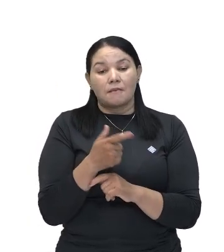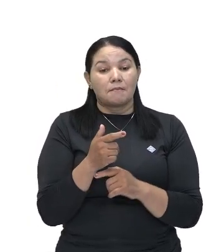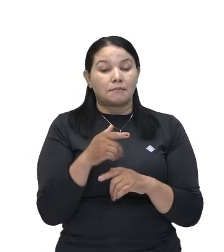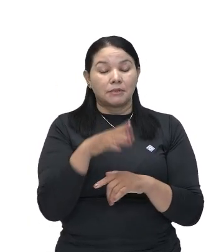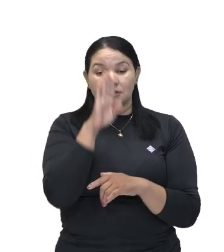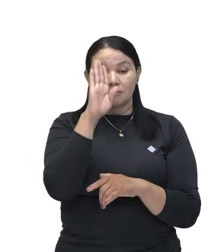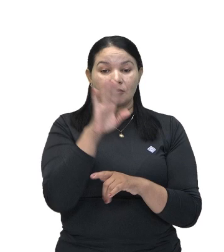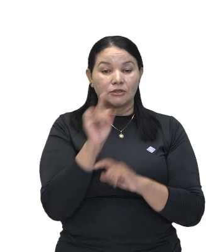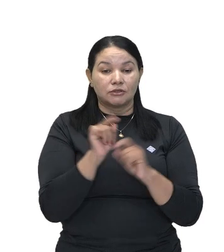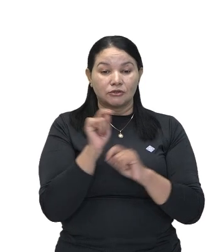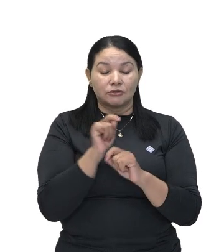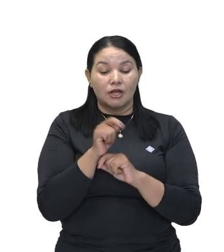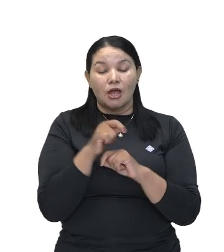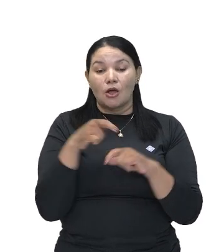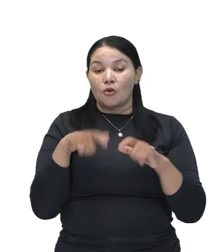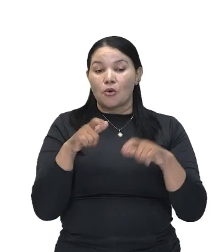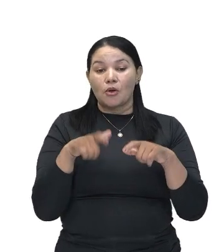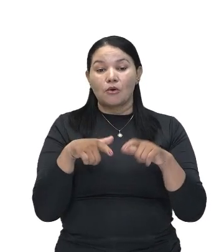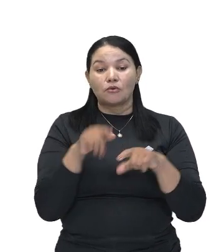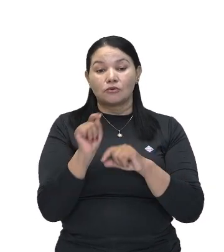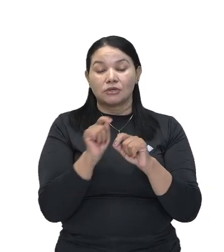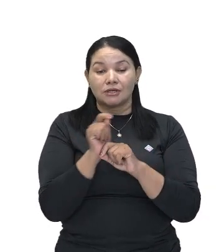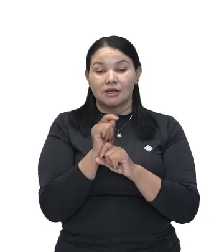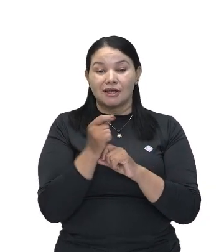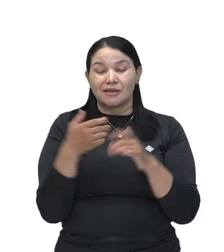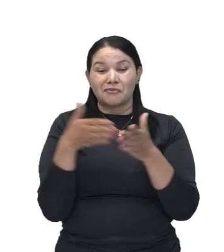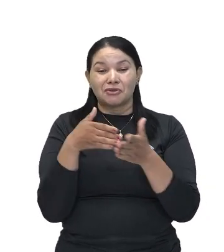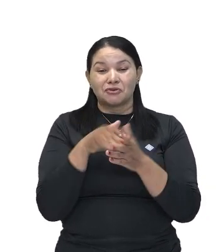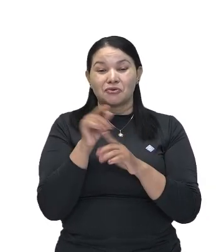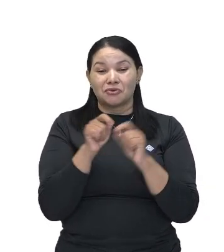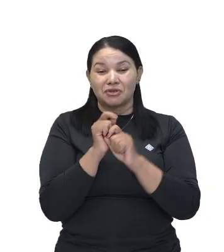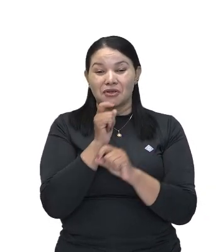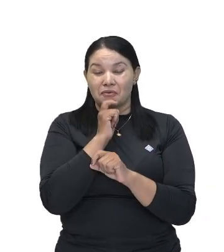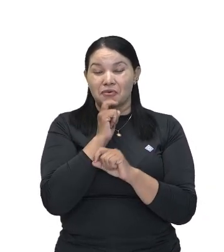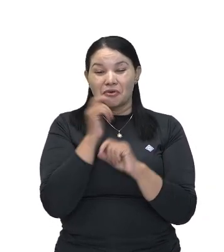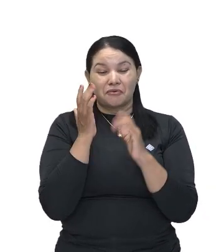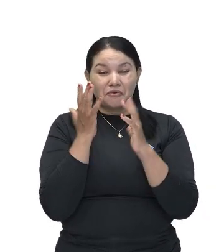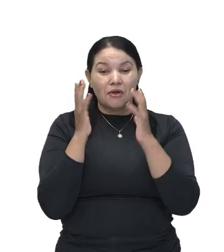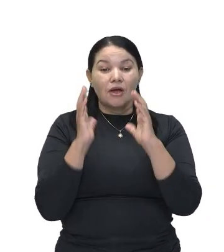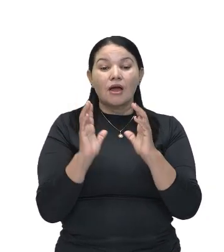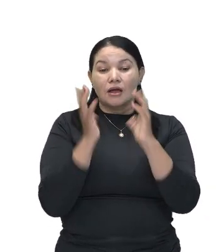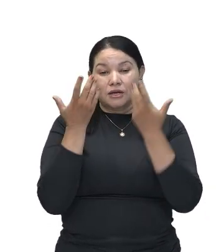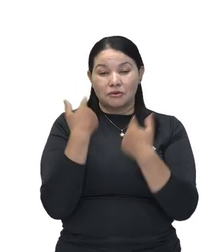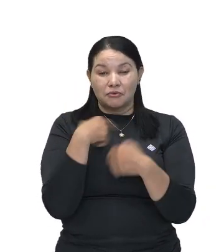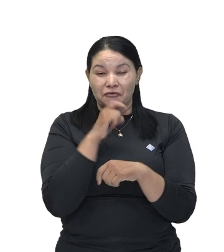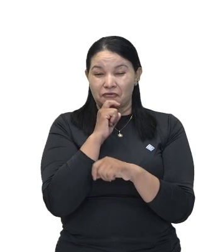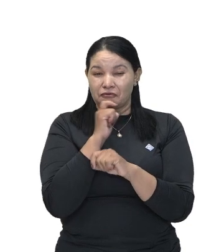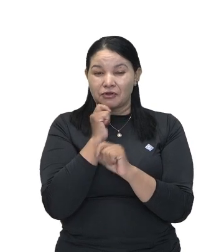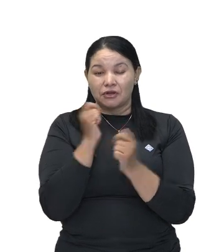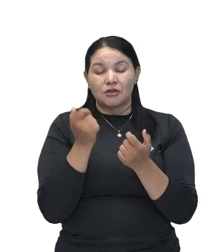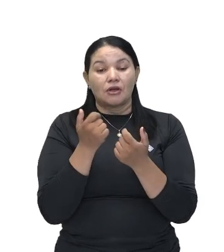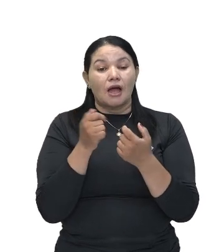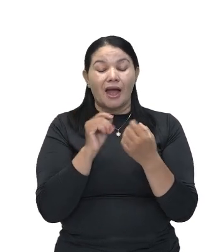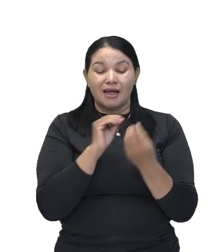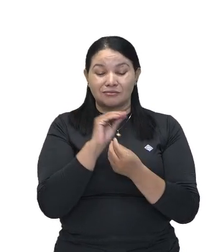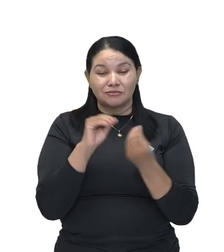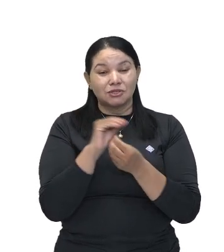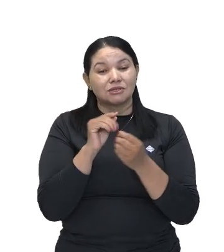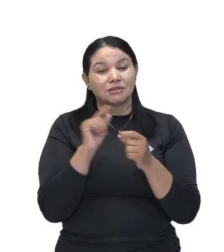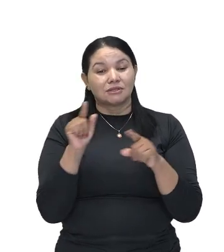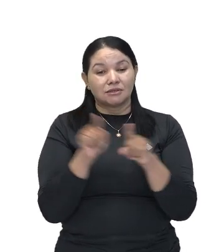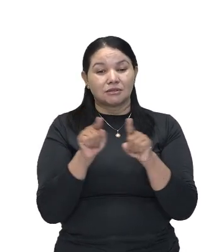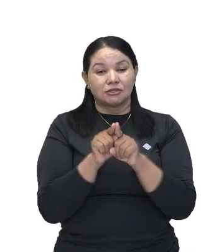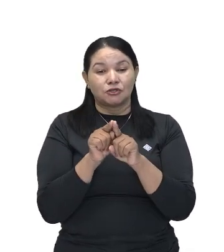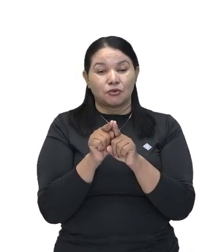principalmente, né, que tem como restrição o clima frio e seco. Isso acaba inibindo um pouco a